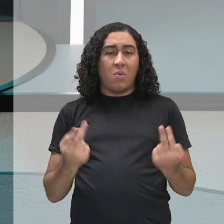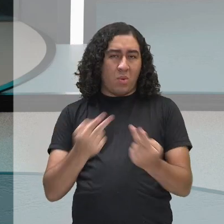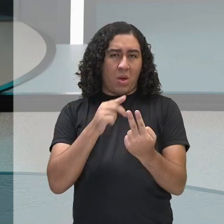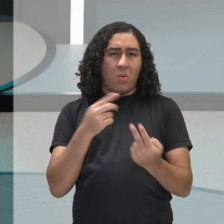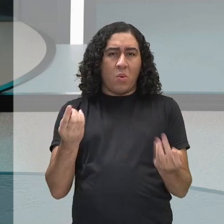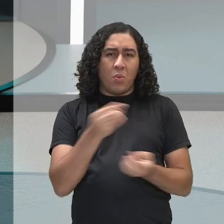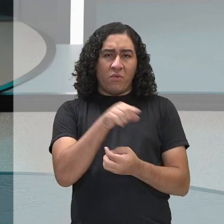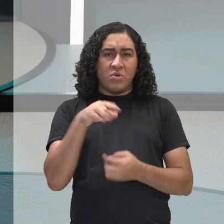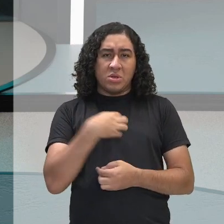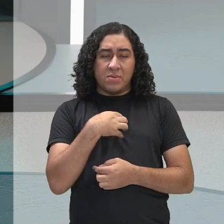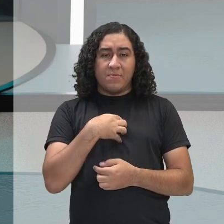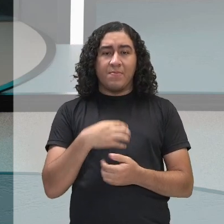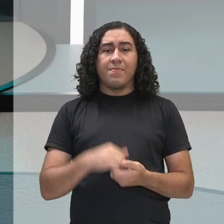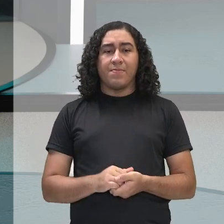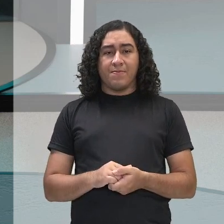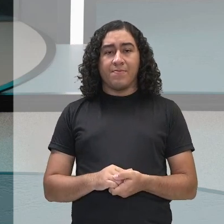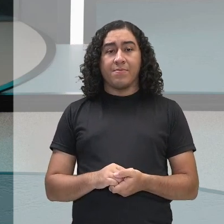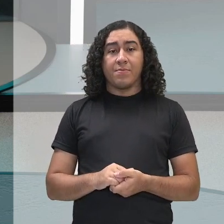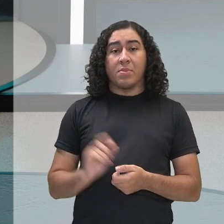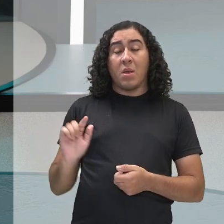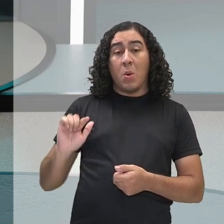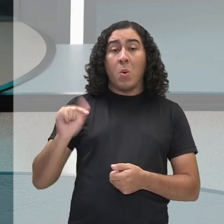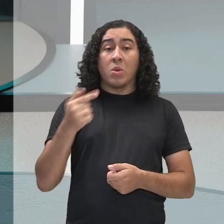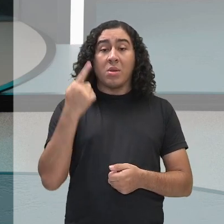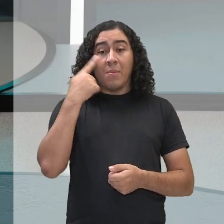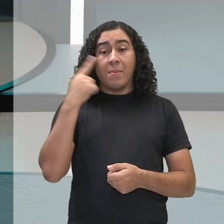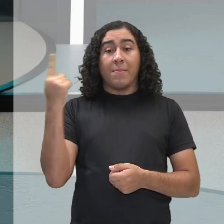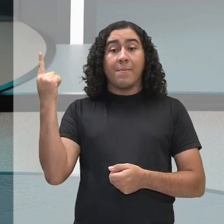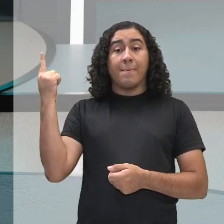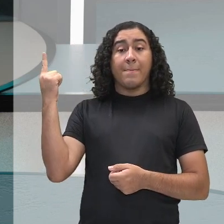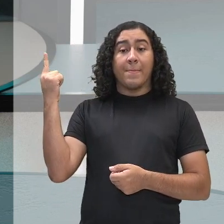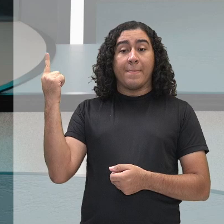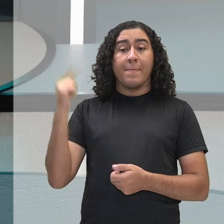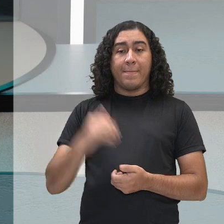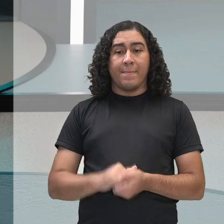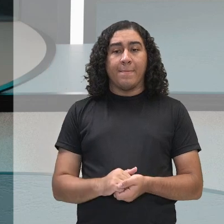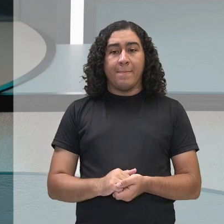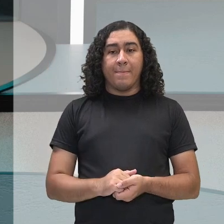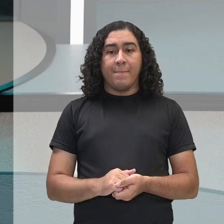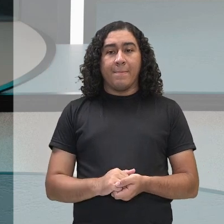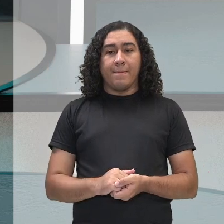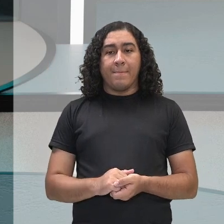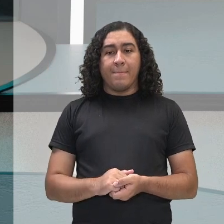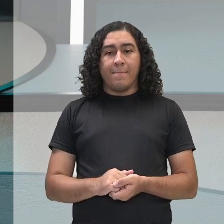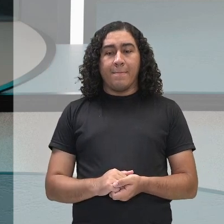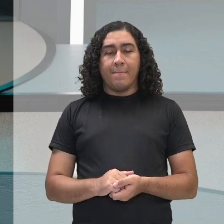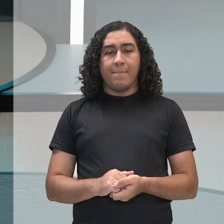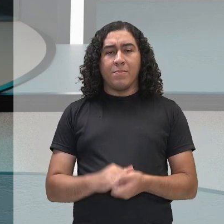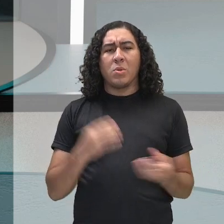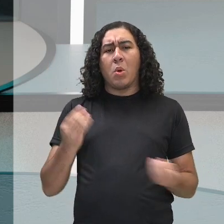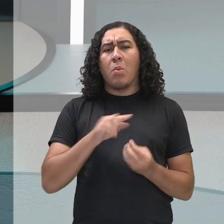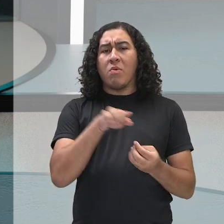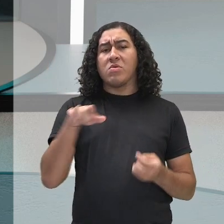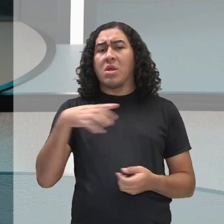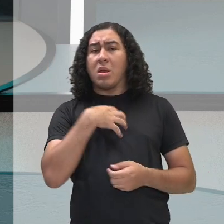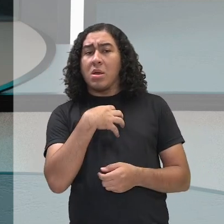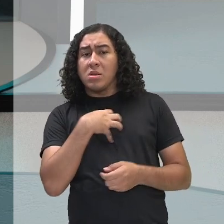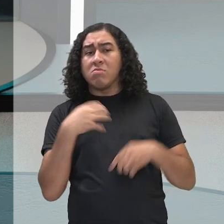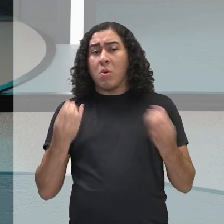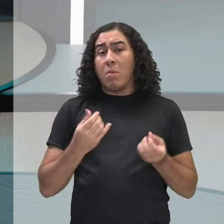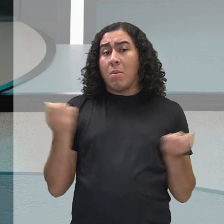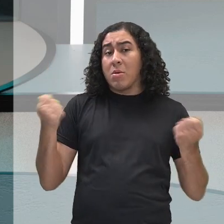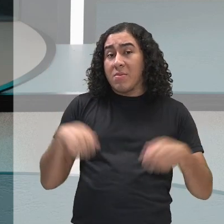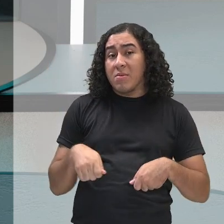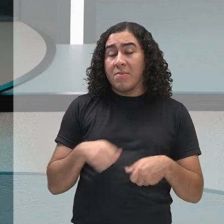está? Próxima vez diz assim, how are you doing? How are you doing? Como vai? Como são as coisas?